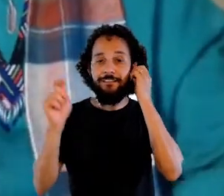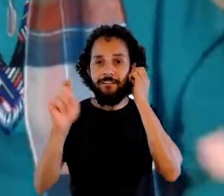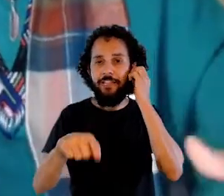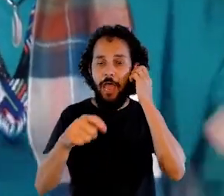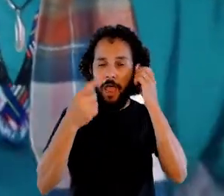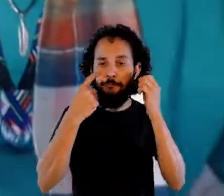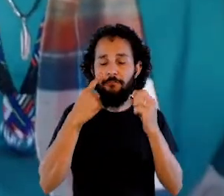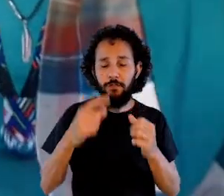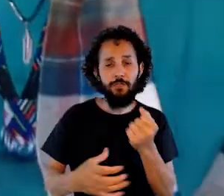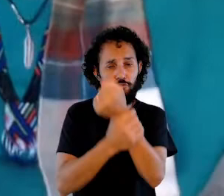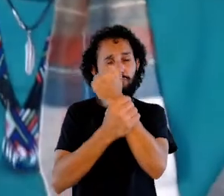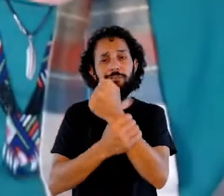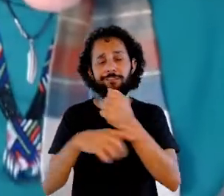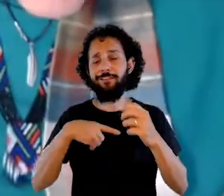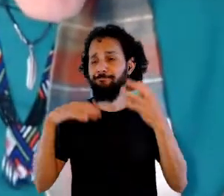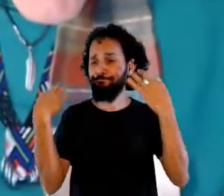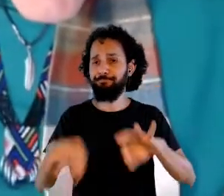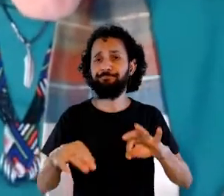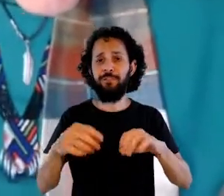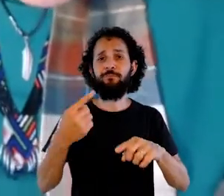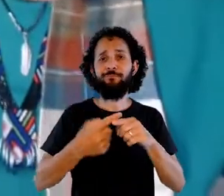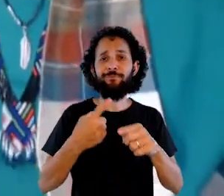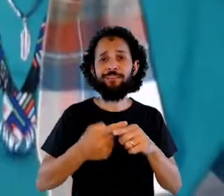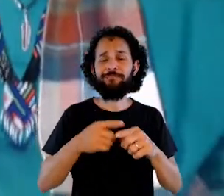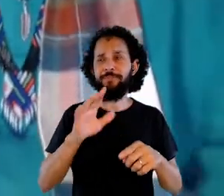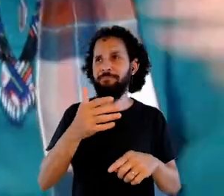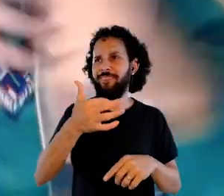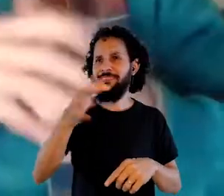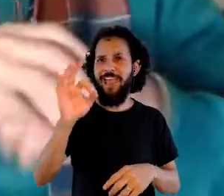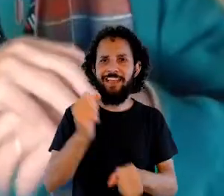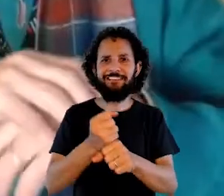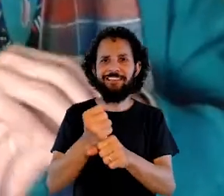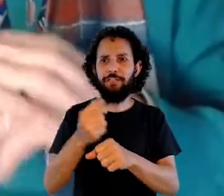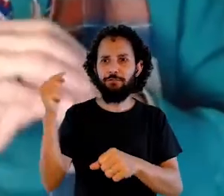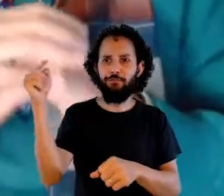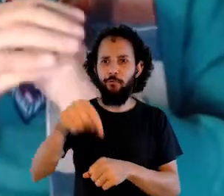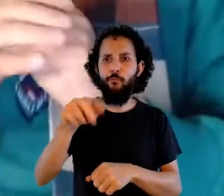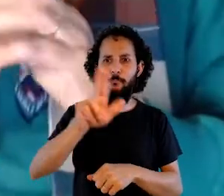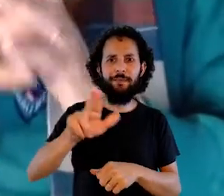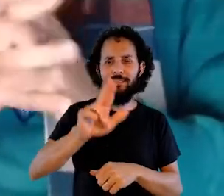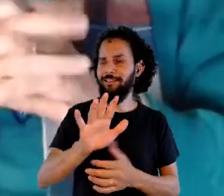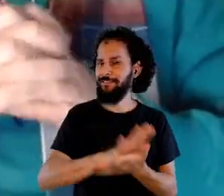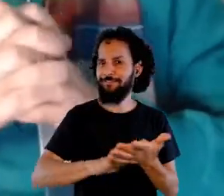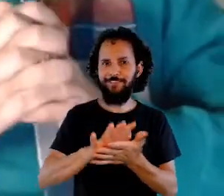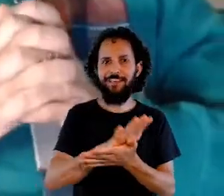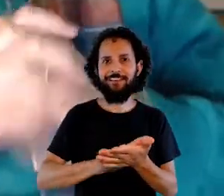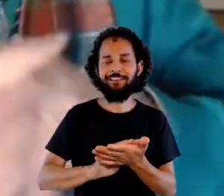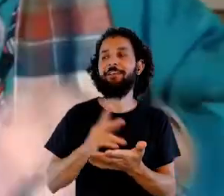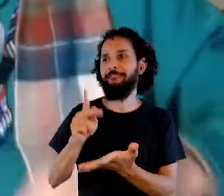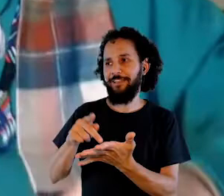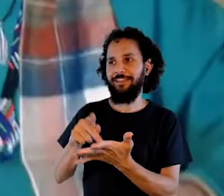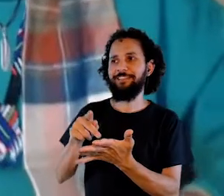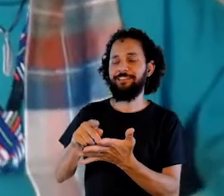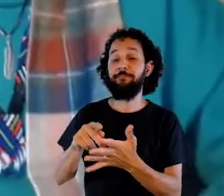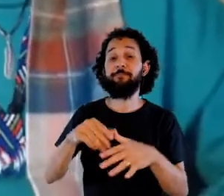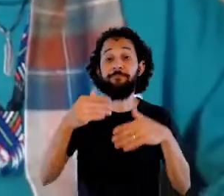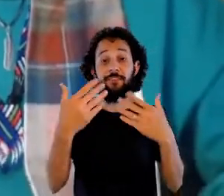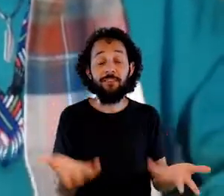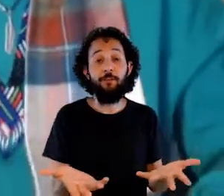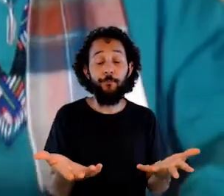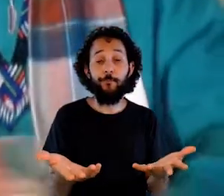faz, acho que uns 10 anos que eu vou para Uberlândia, mais ou menos. É verdade. Bom, gente, então, a proposta agora, o